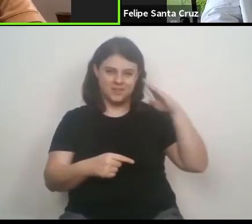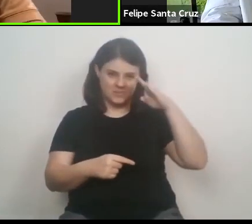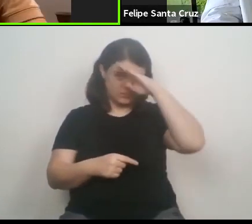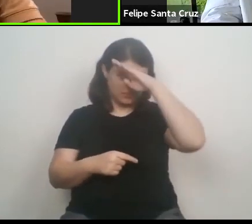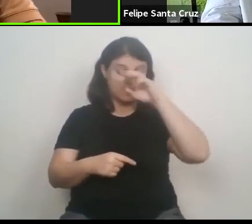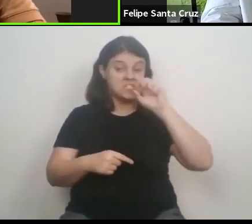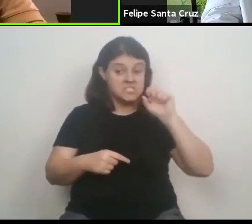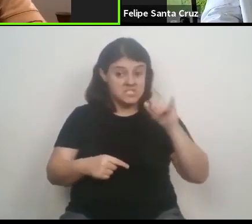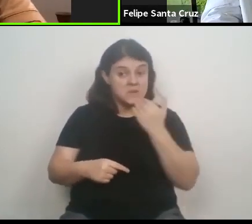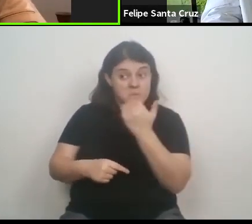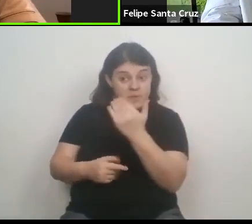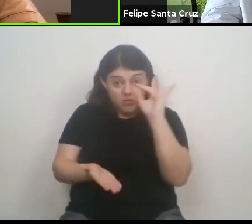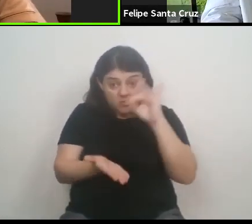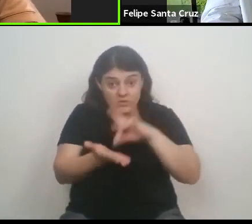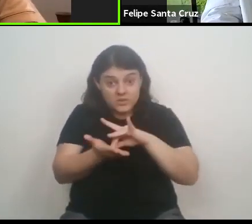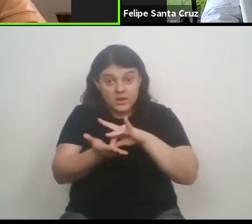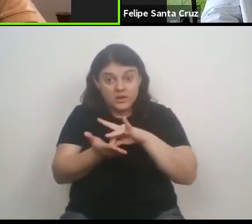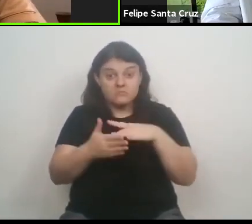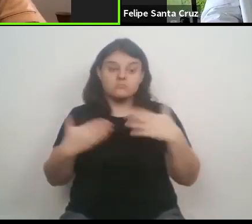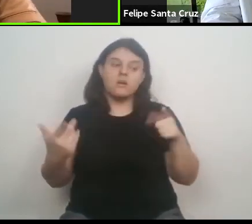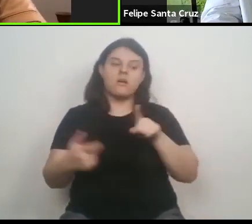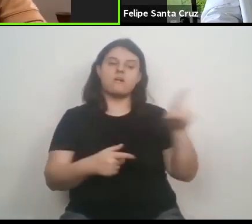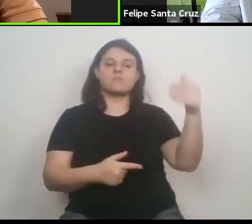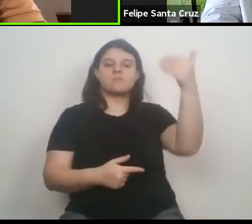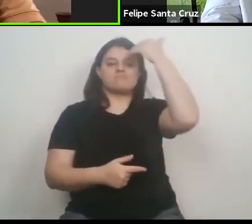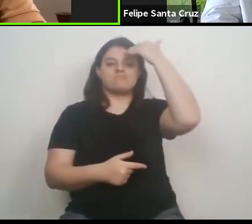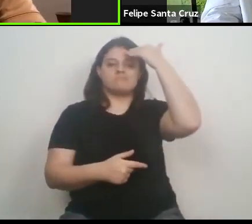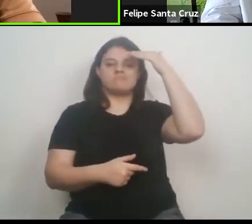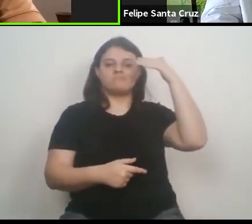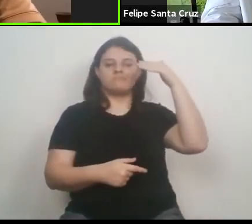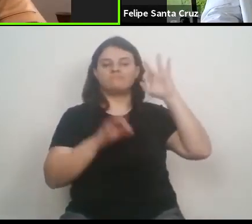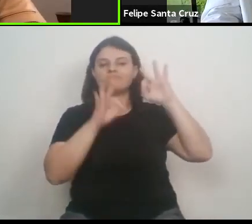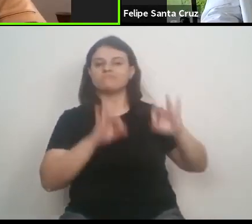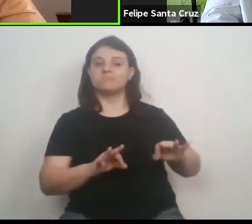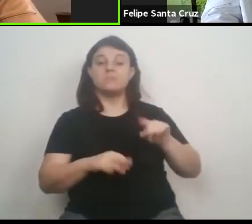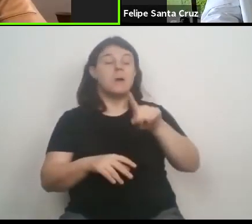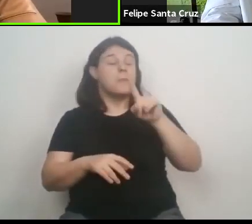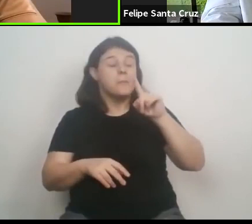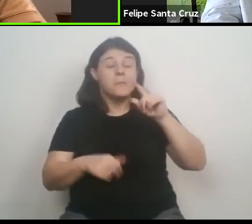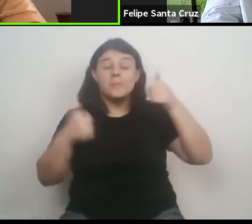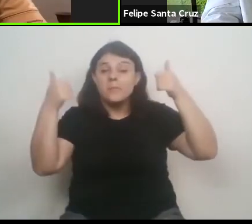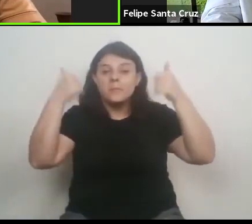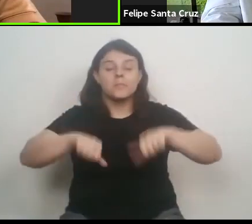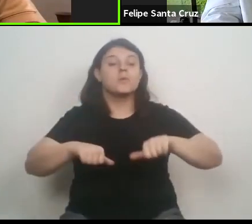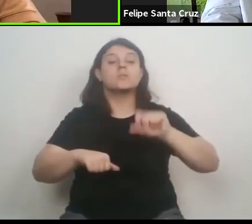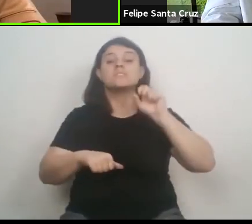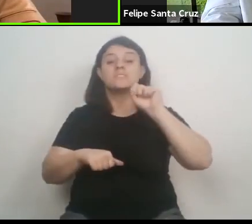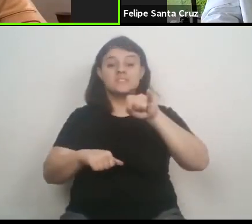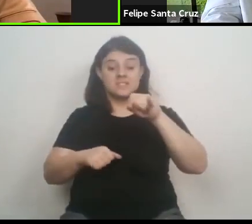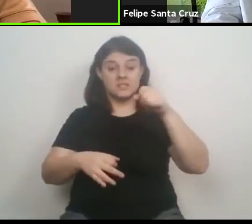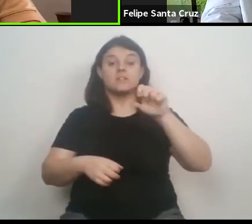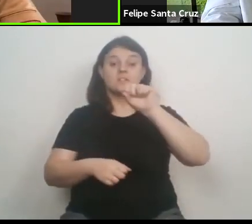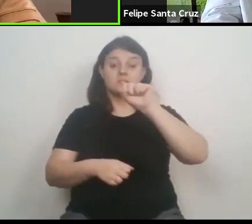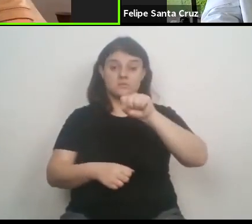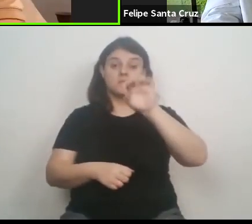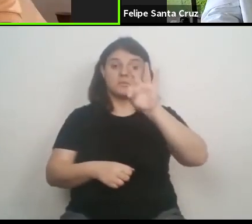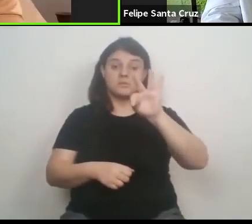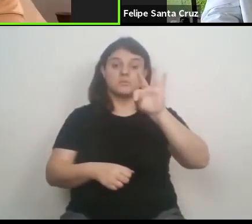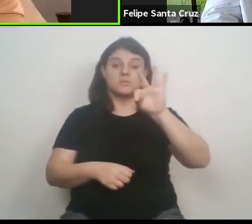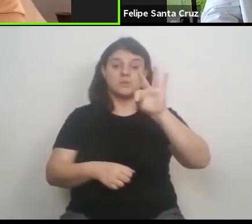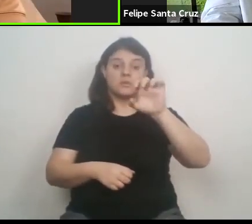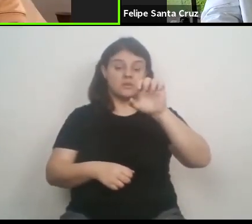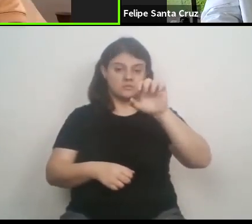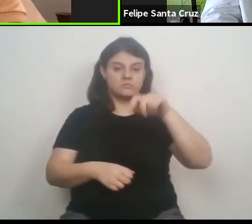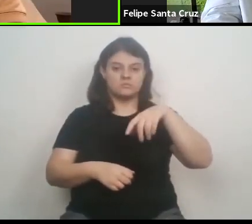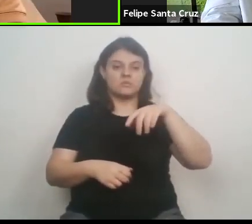pediu, na minha opinião, é confissão de culpa. Mas mais grave ainda vai ser se o Tribunal Superior Eleitoral acolher